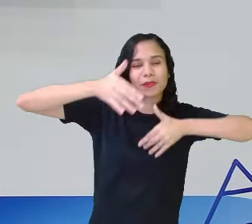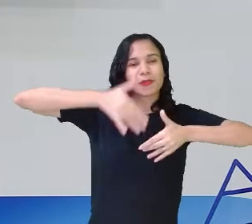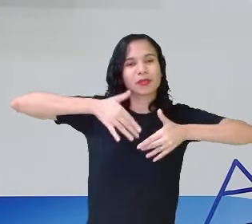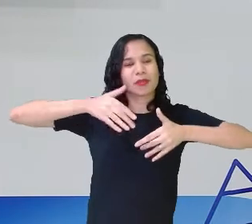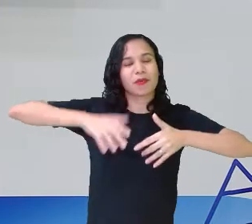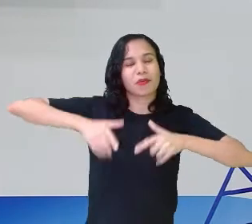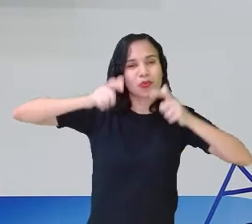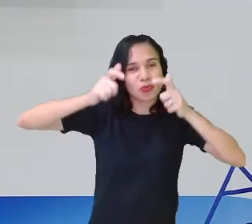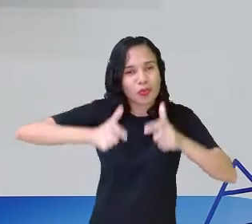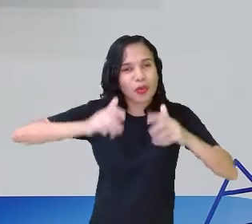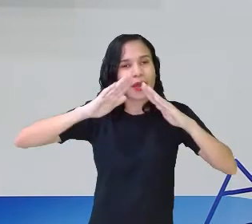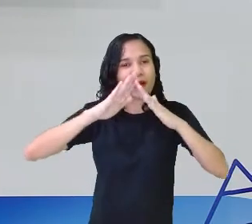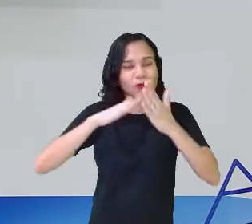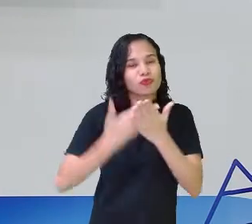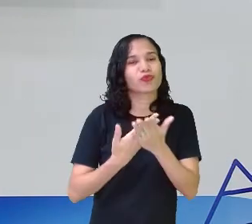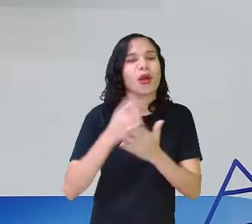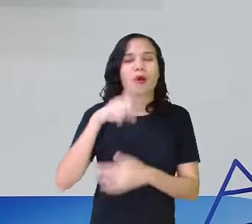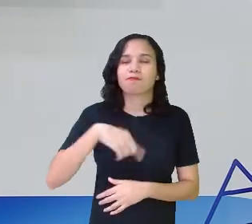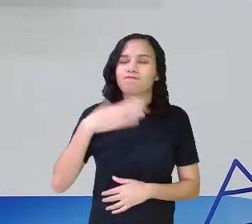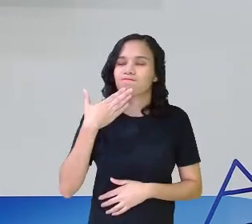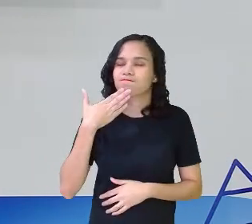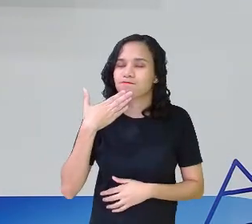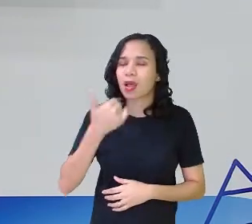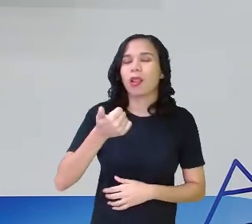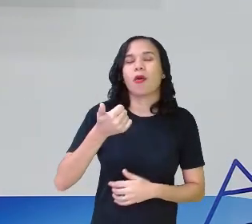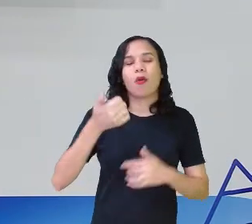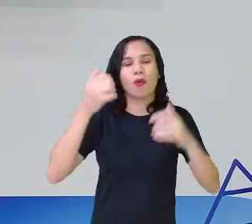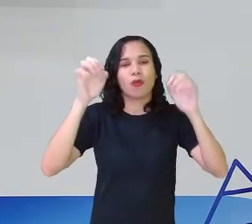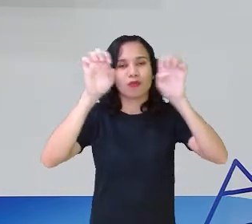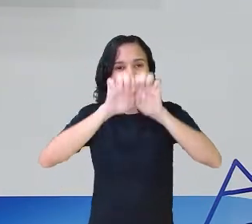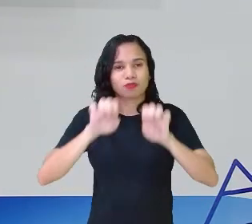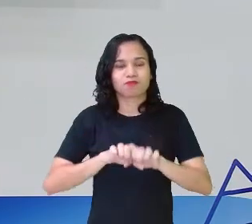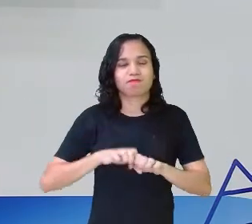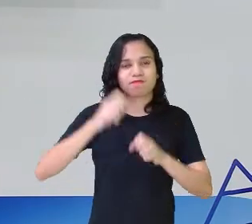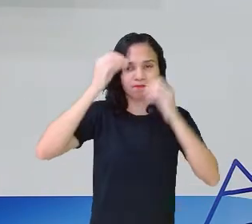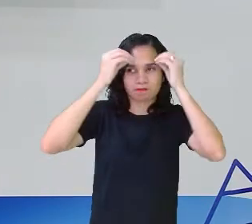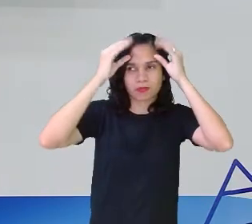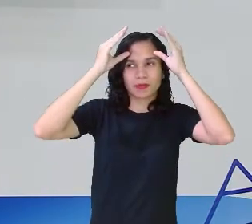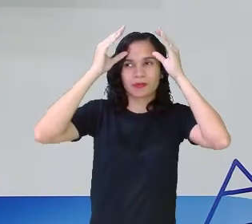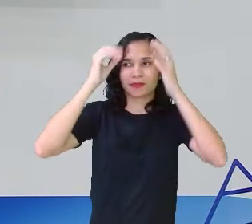de aprendizagem que é a escola fica muito mais estruturada e significativa.